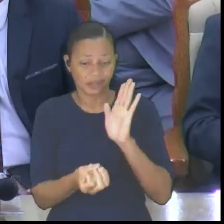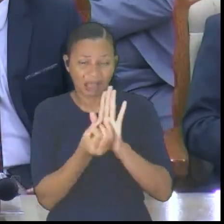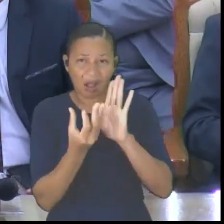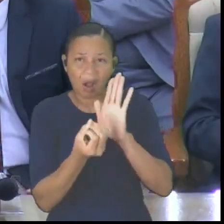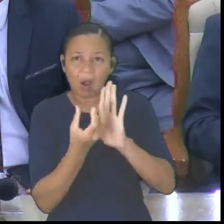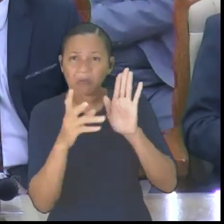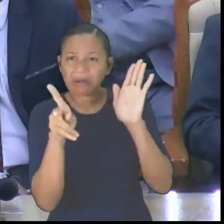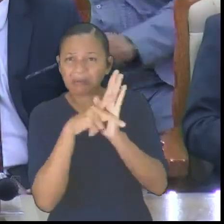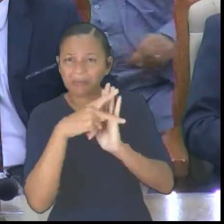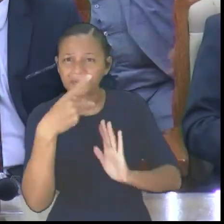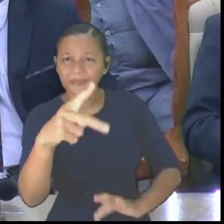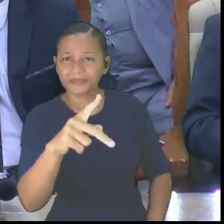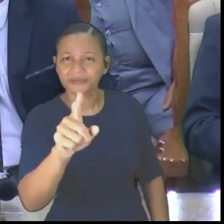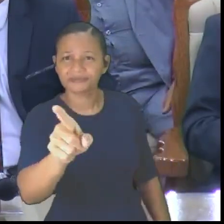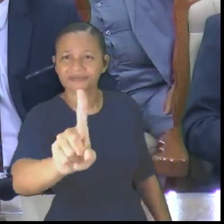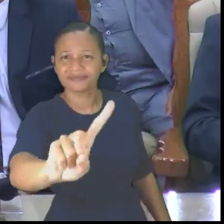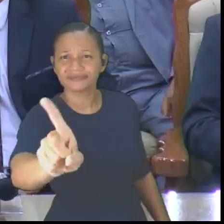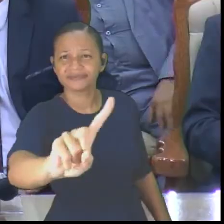sua.